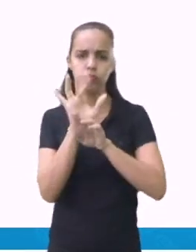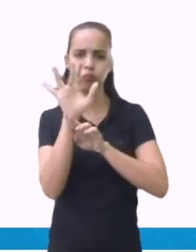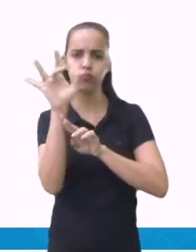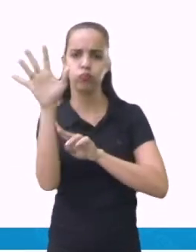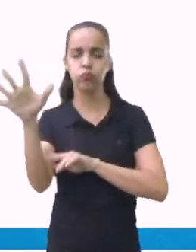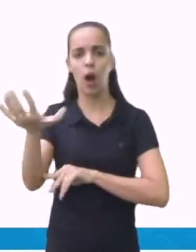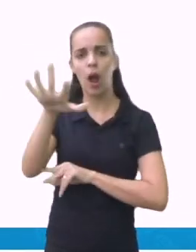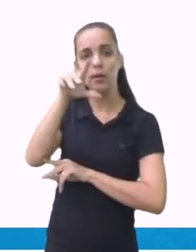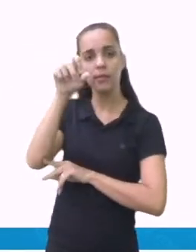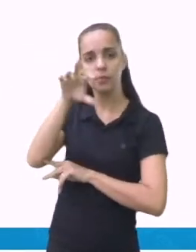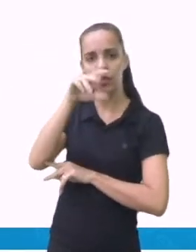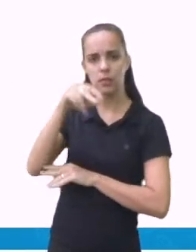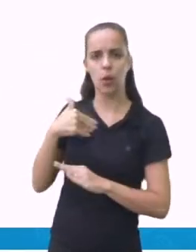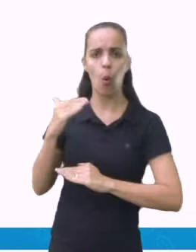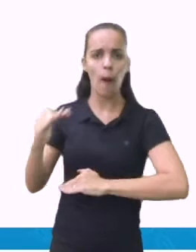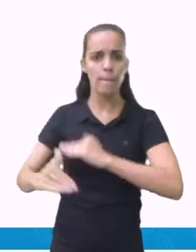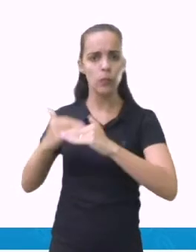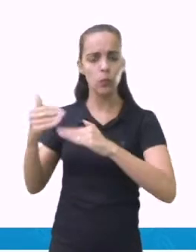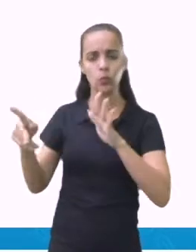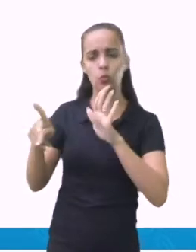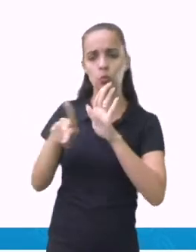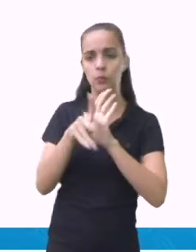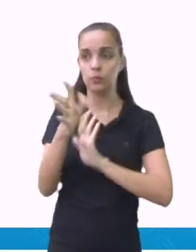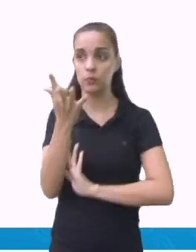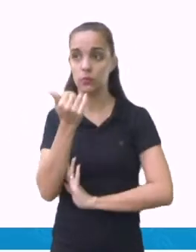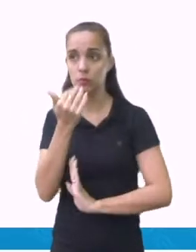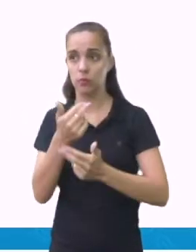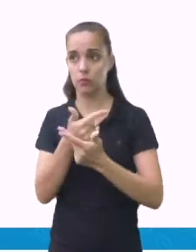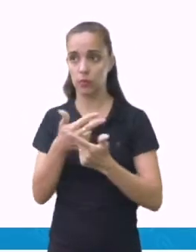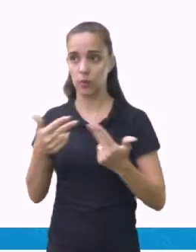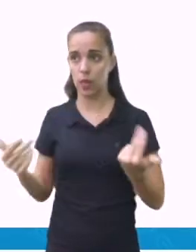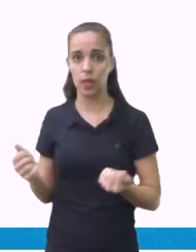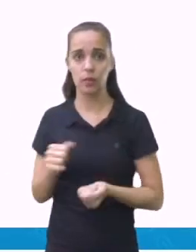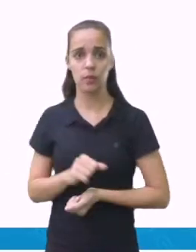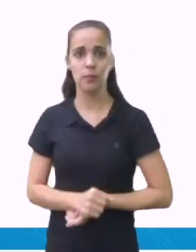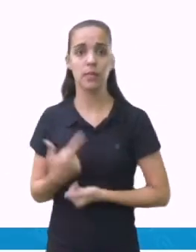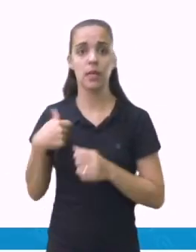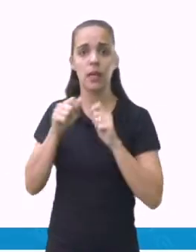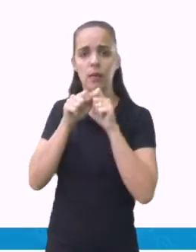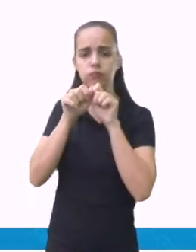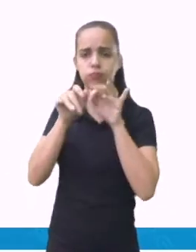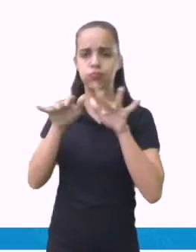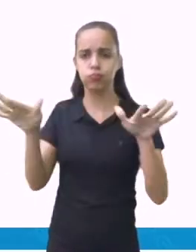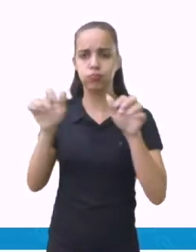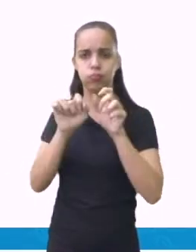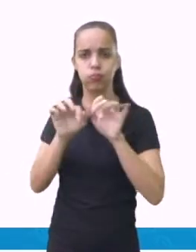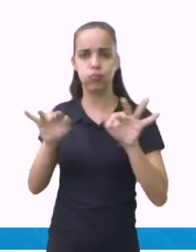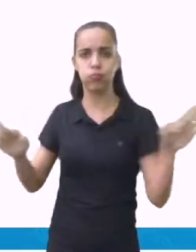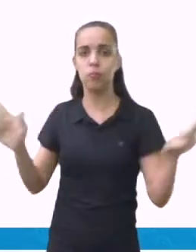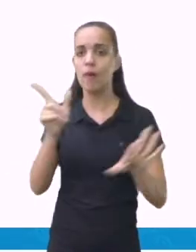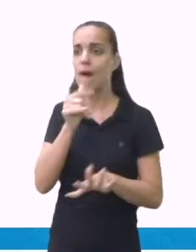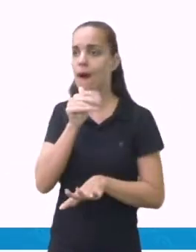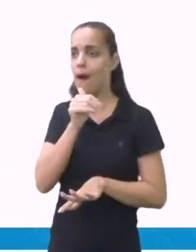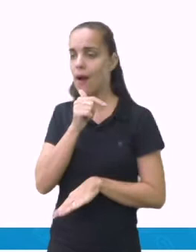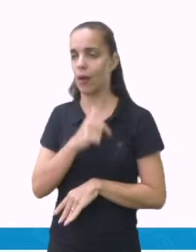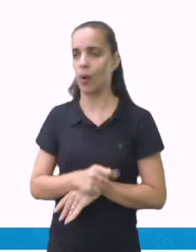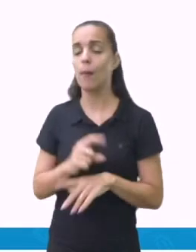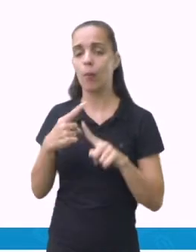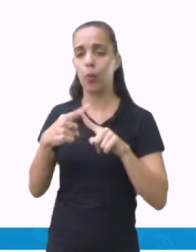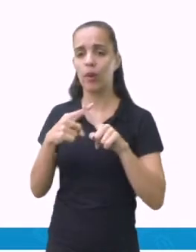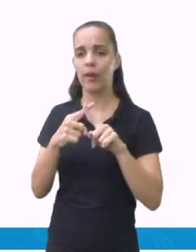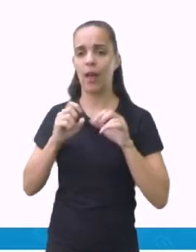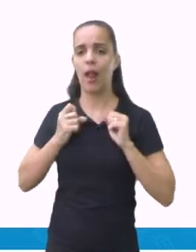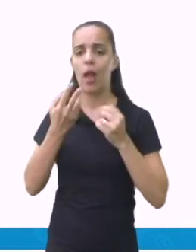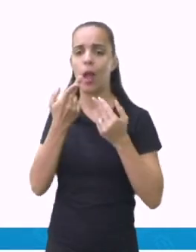alimento. Aí tem aqui a eliminação também da água, por quê? As plantas também transpiram. Então,